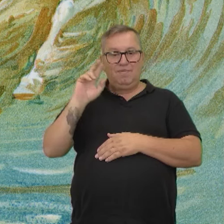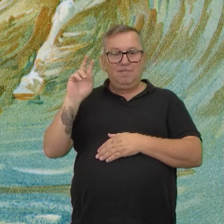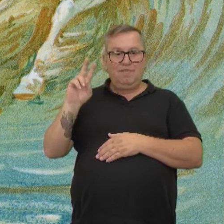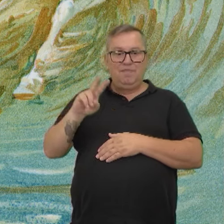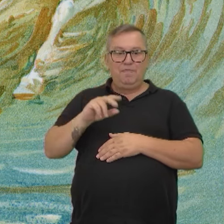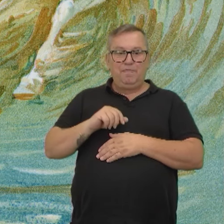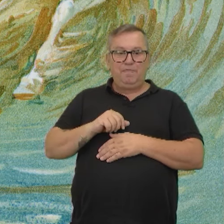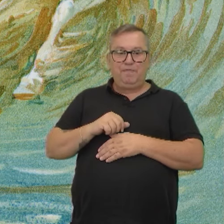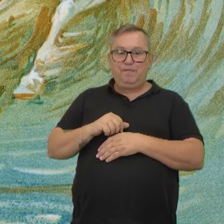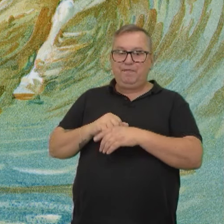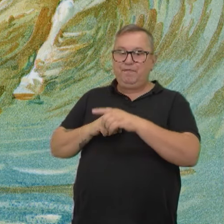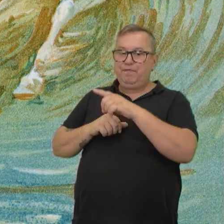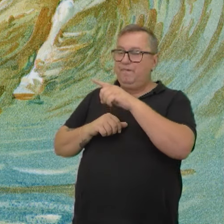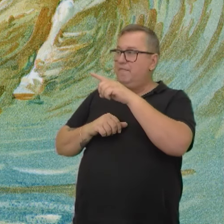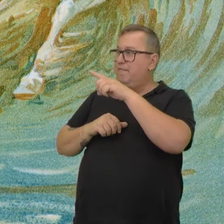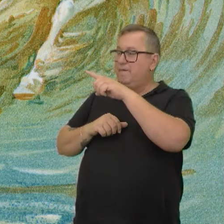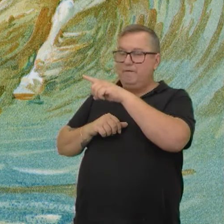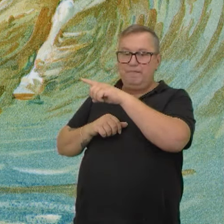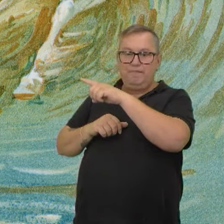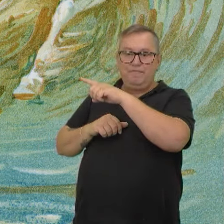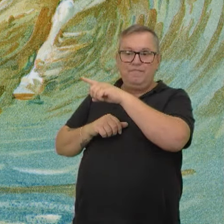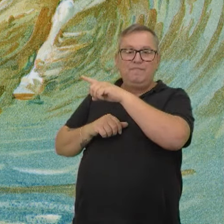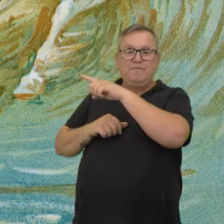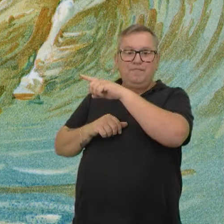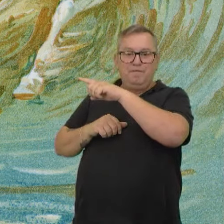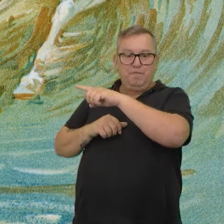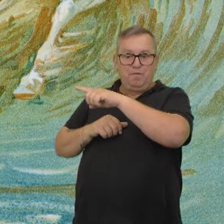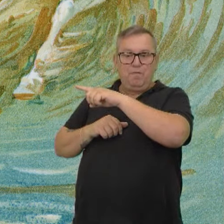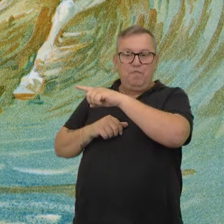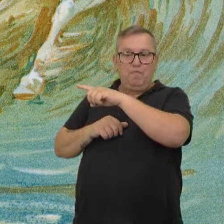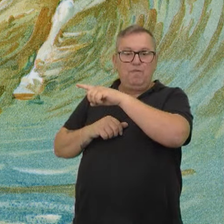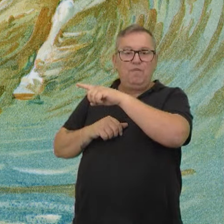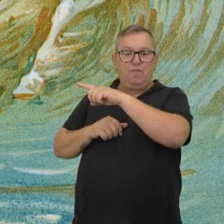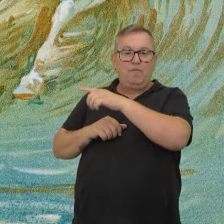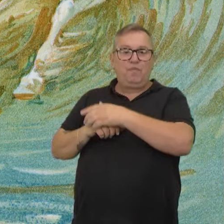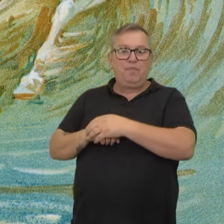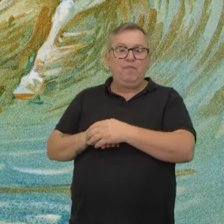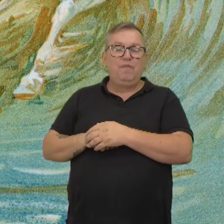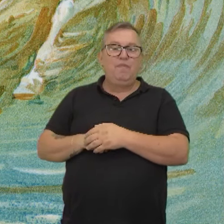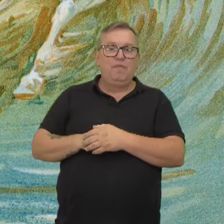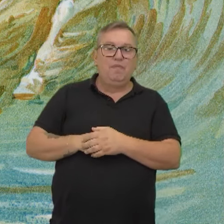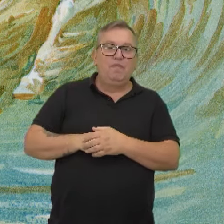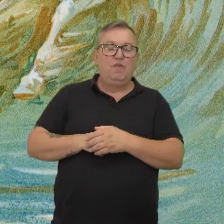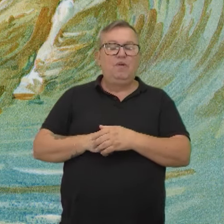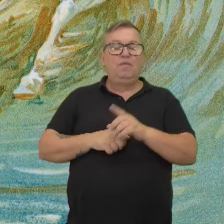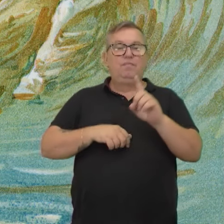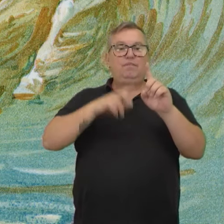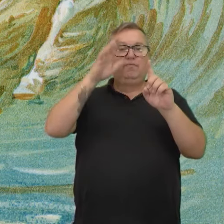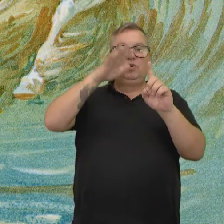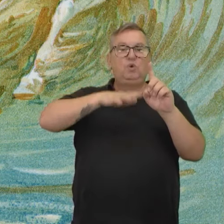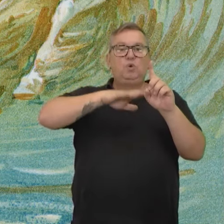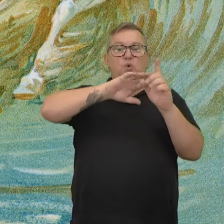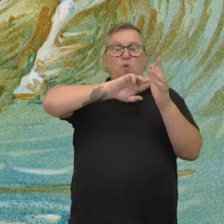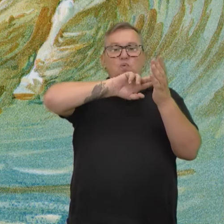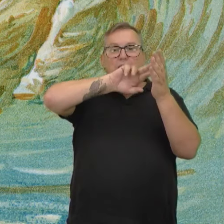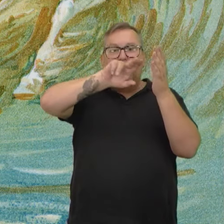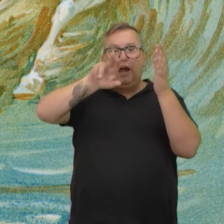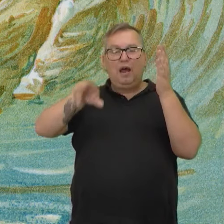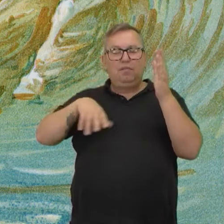né? Vocês sabem que eles eram politeístas, eles também tinham a mitologia aí como base da